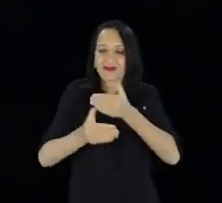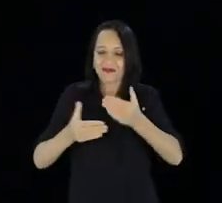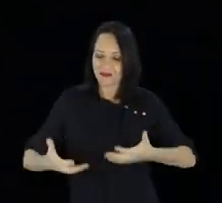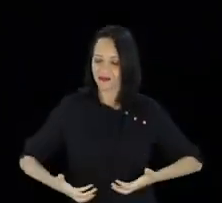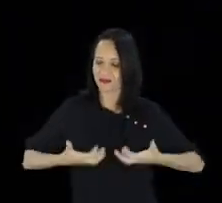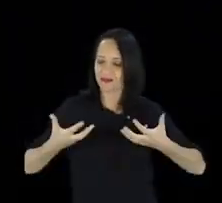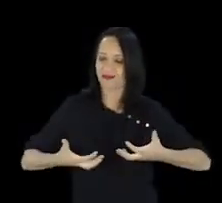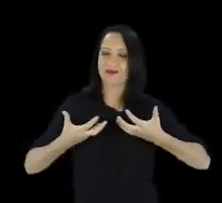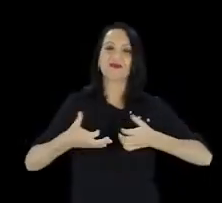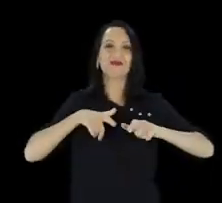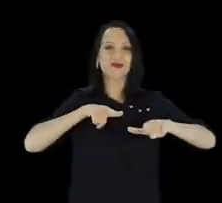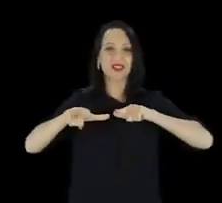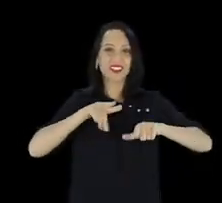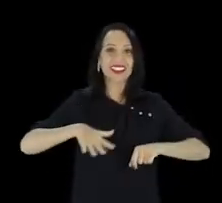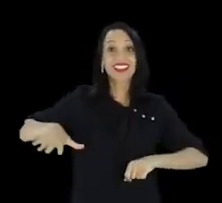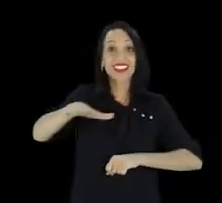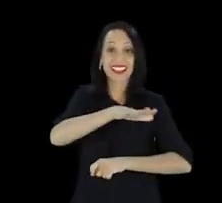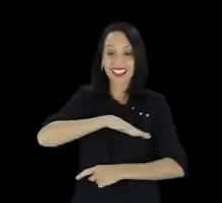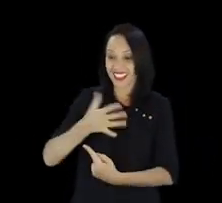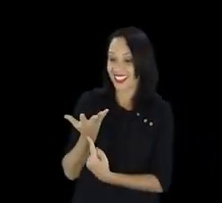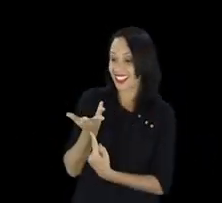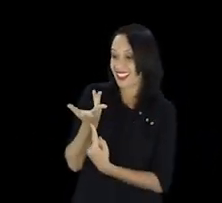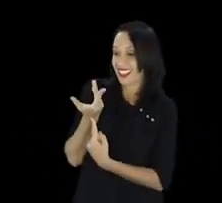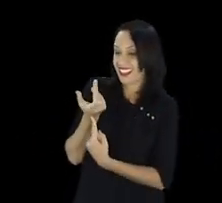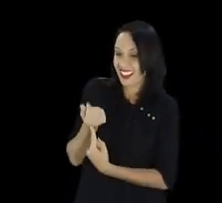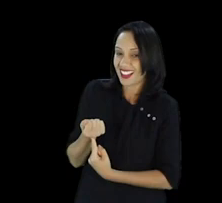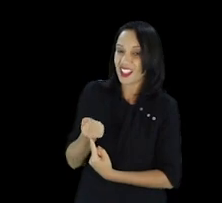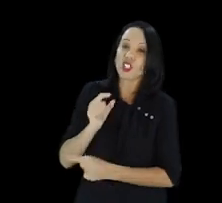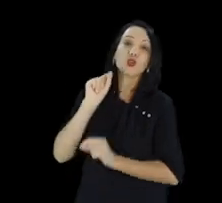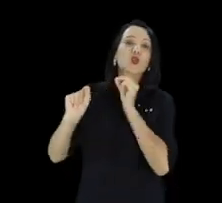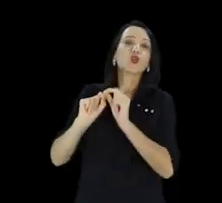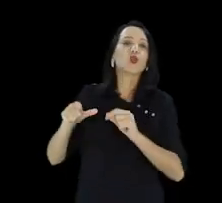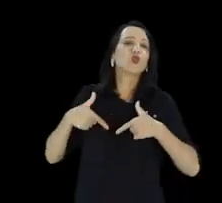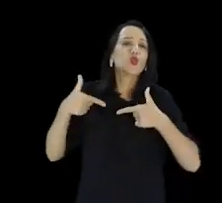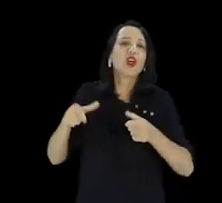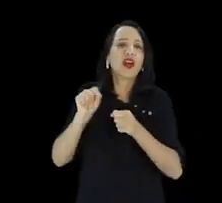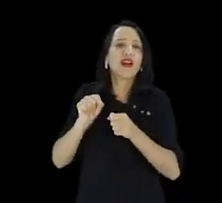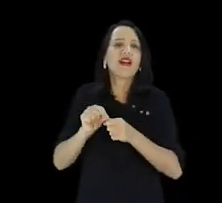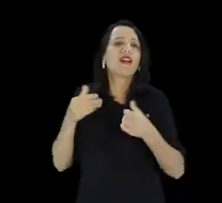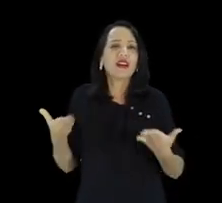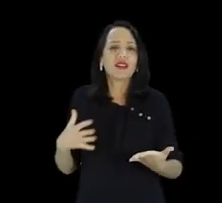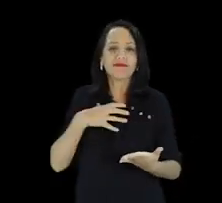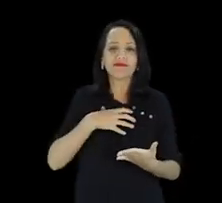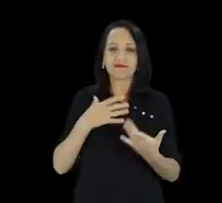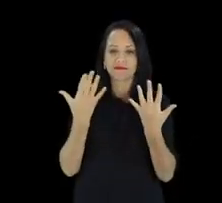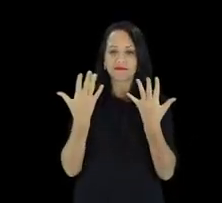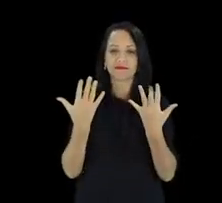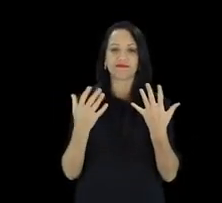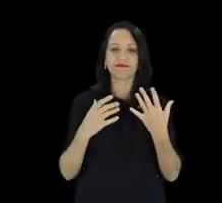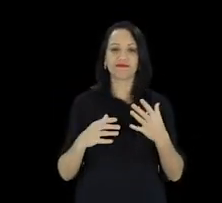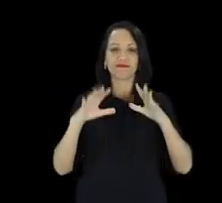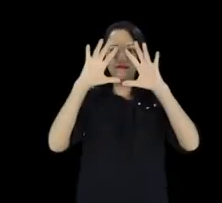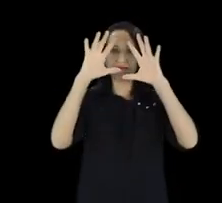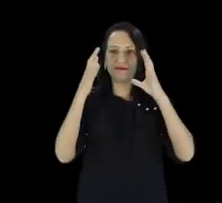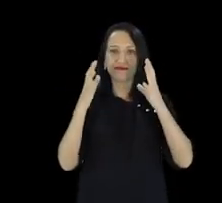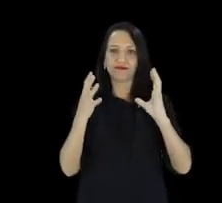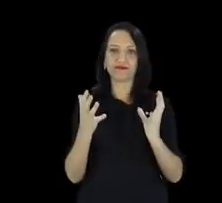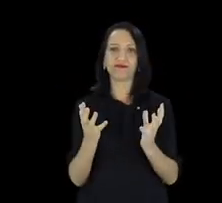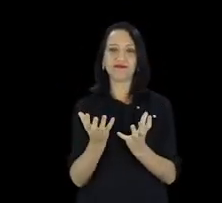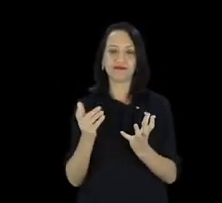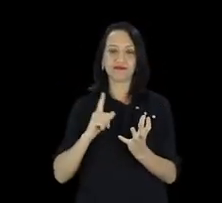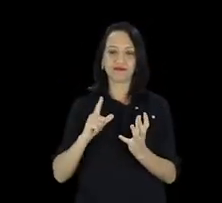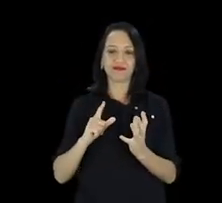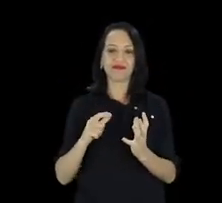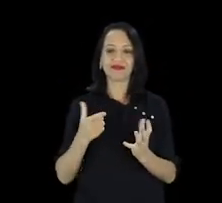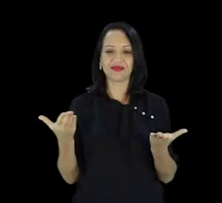motiva a trabalhar na área de arte aí que que eu fiz eu falei vamos fazer na mão mesmo então eu peguei a plastilina old